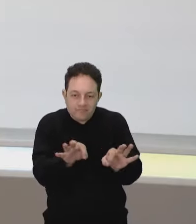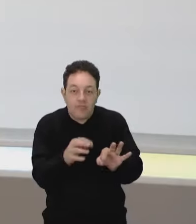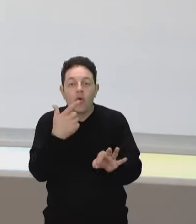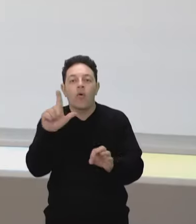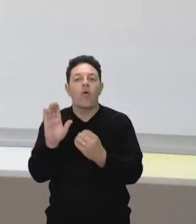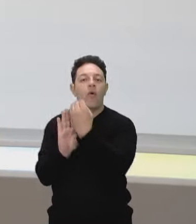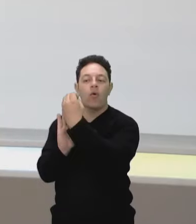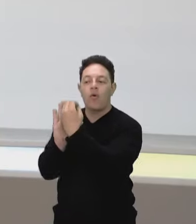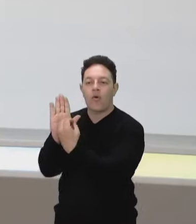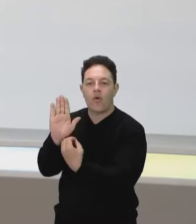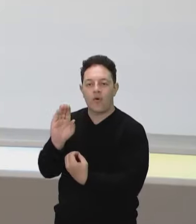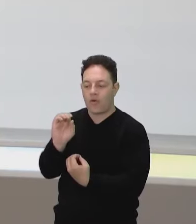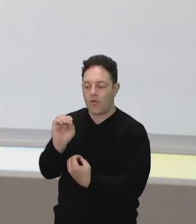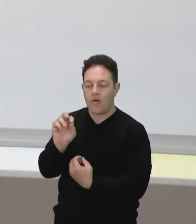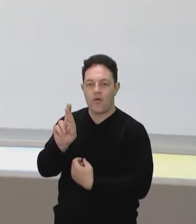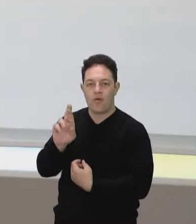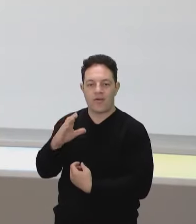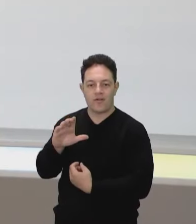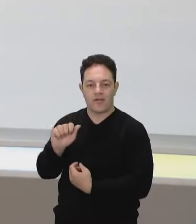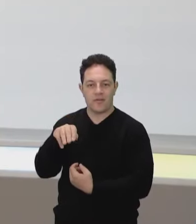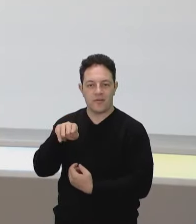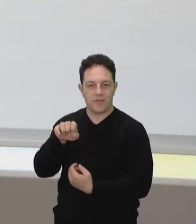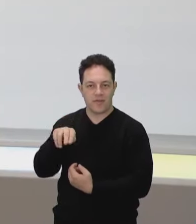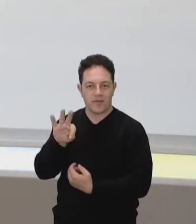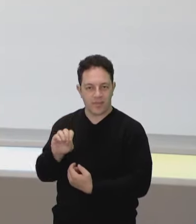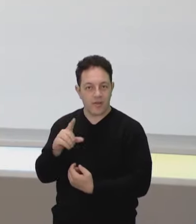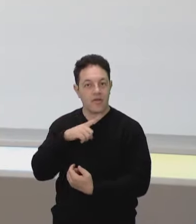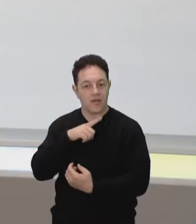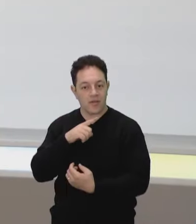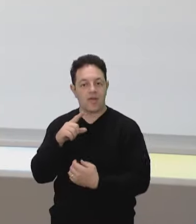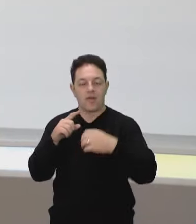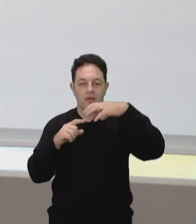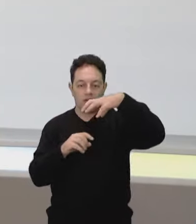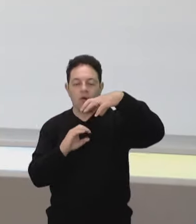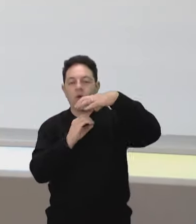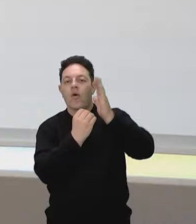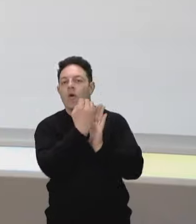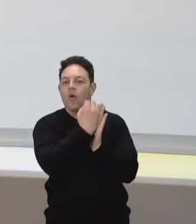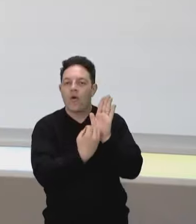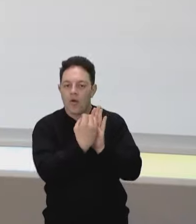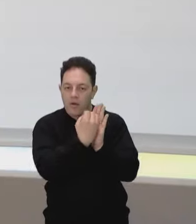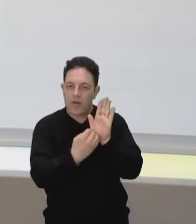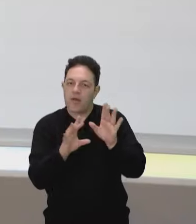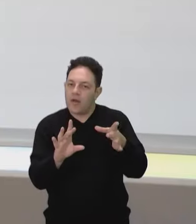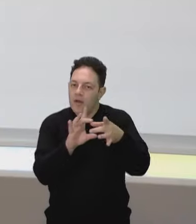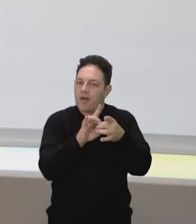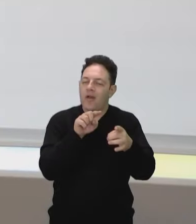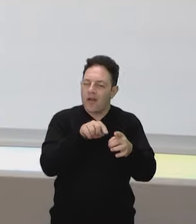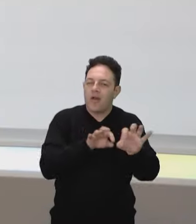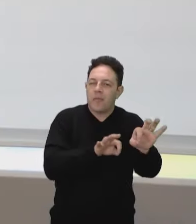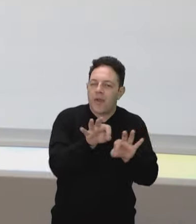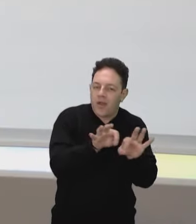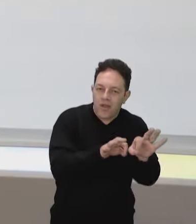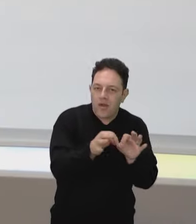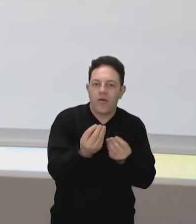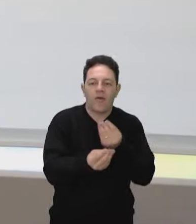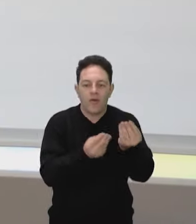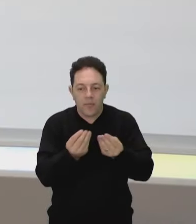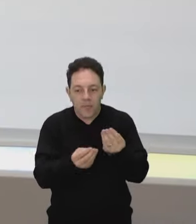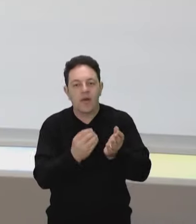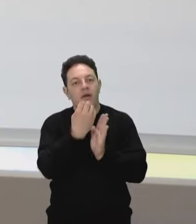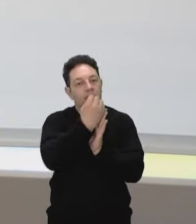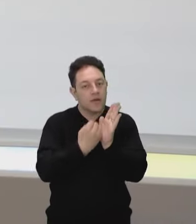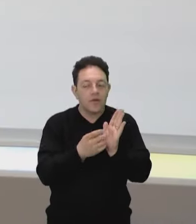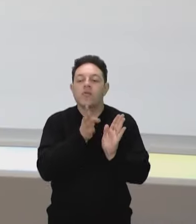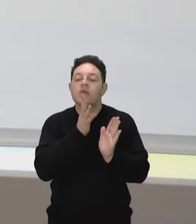orçamento, que o orçamento estava dentro, né, do guarda-chuva que era o planejamento. Então, dentro do planejamento está o orçamento, e